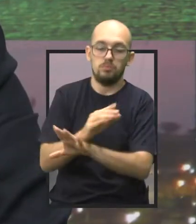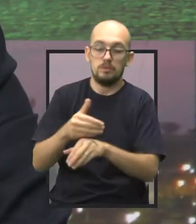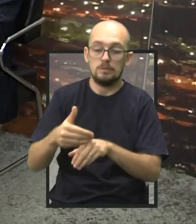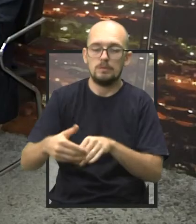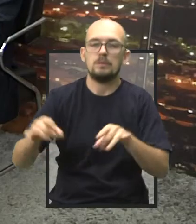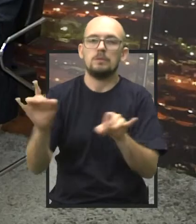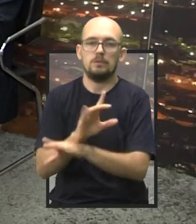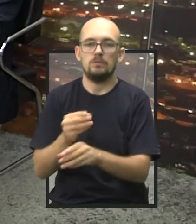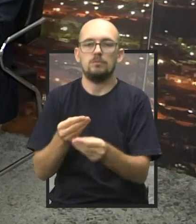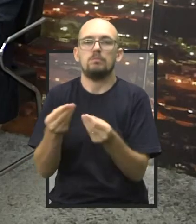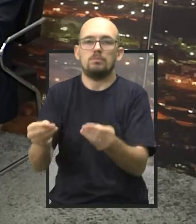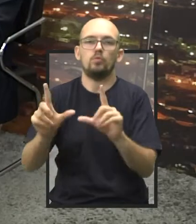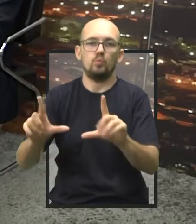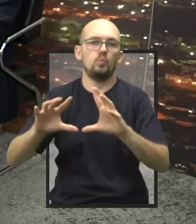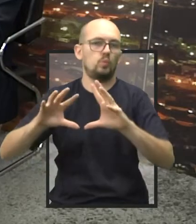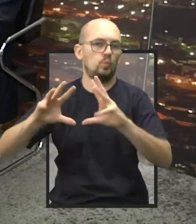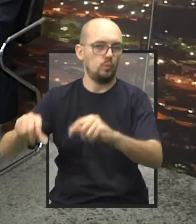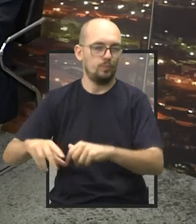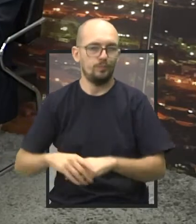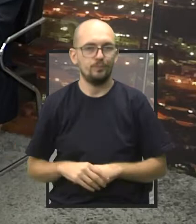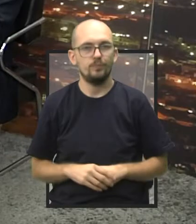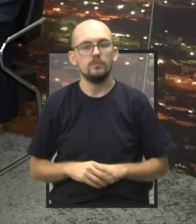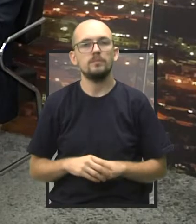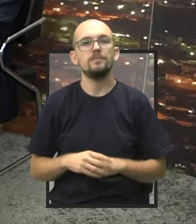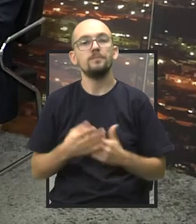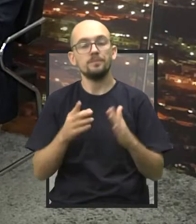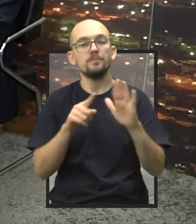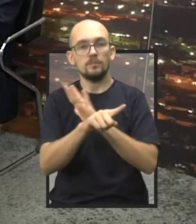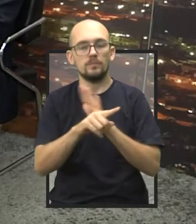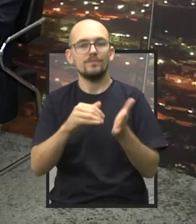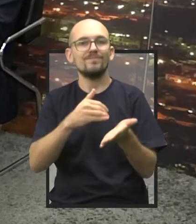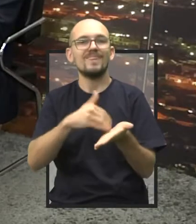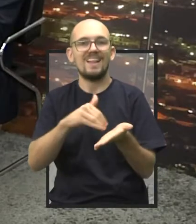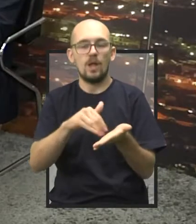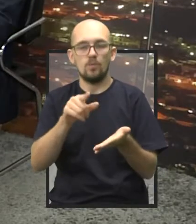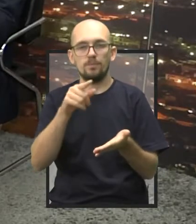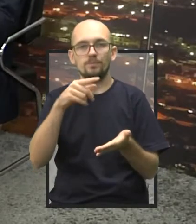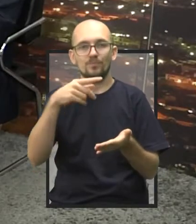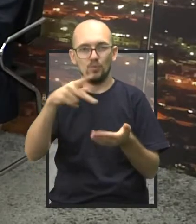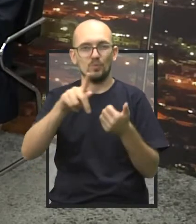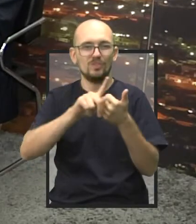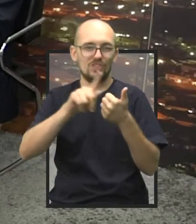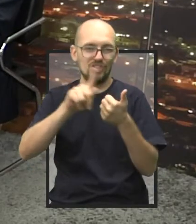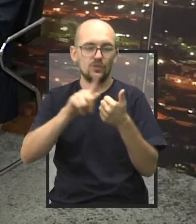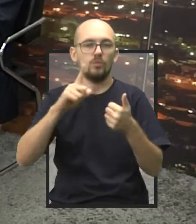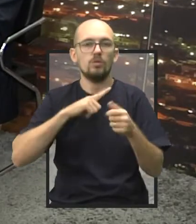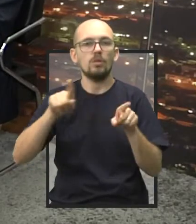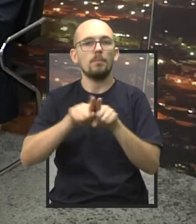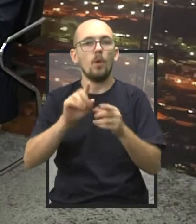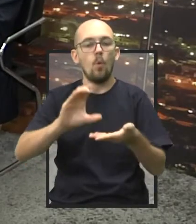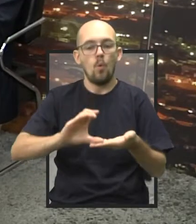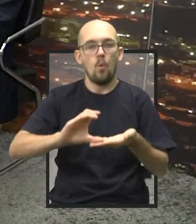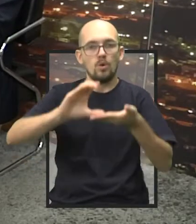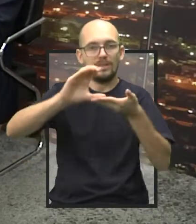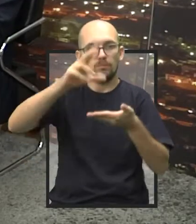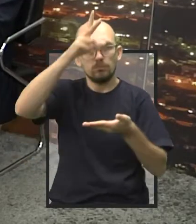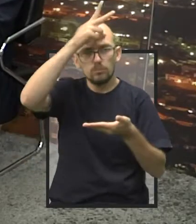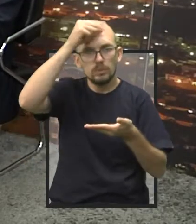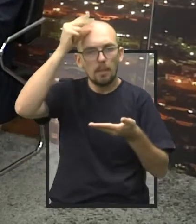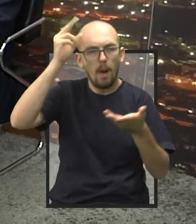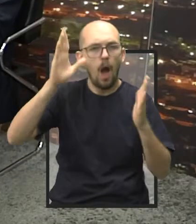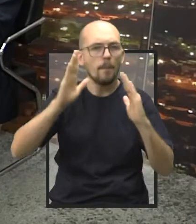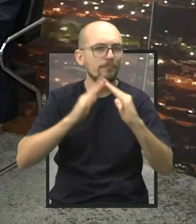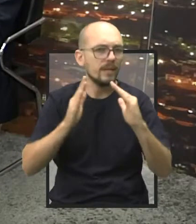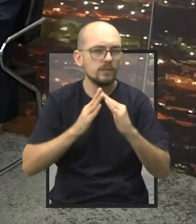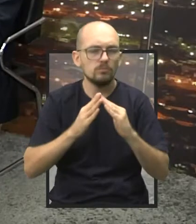também. Secretário, a Secretaria de Habitação também tem sobre a sua gestão o Conselho Municipal de Habitação. Para quem serve exatamente